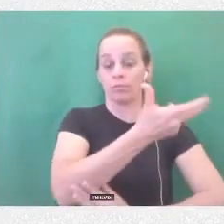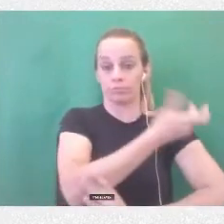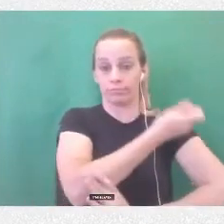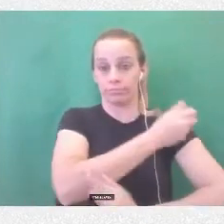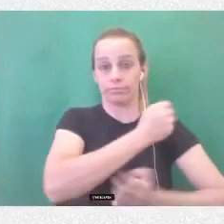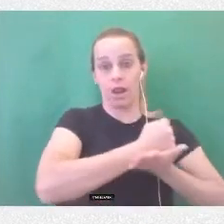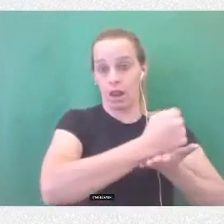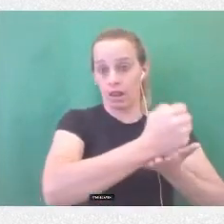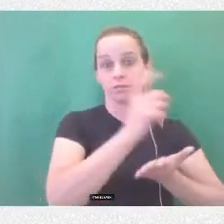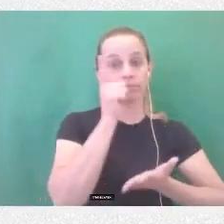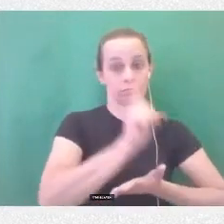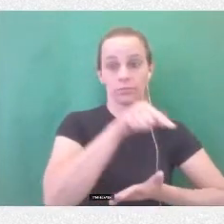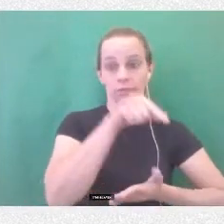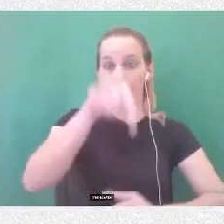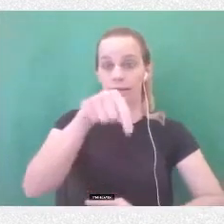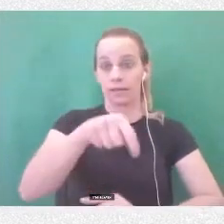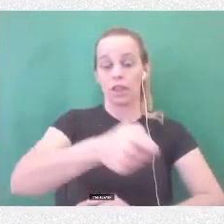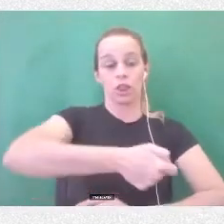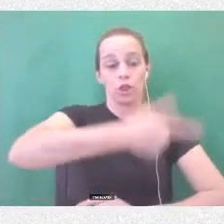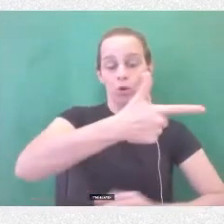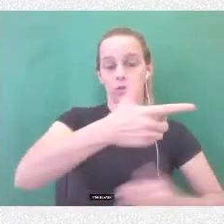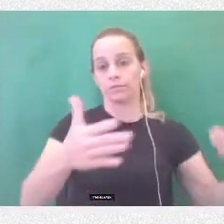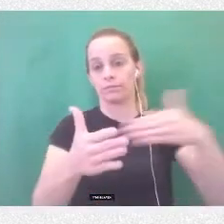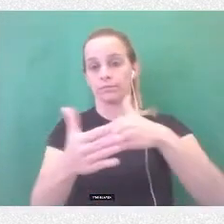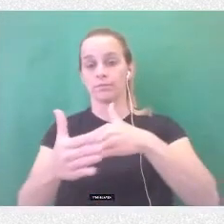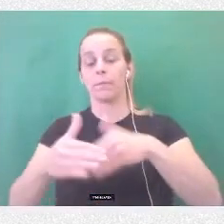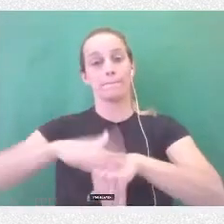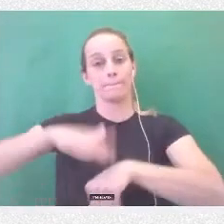aplicadas aqui na população de 12 anos ou mais corresponde a